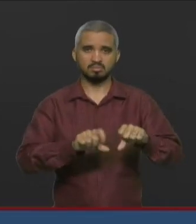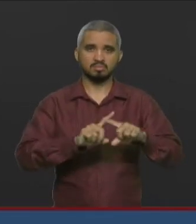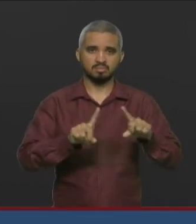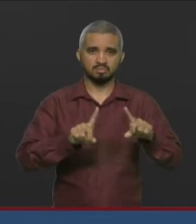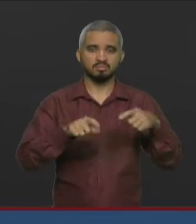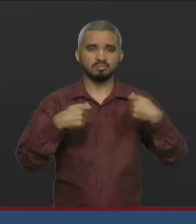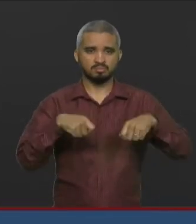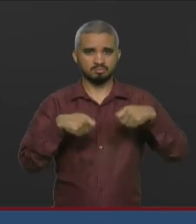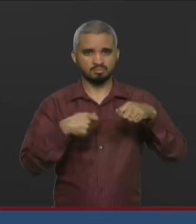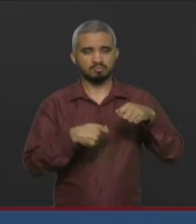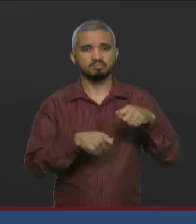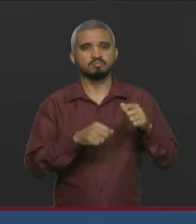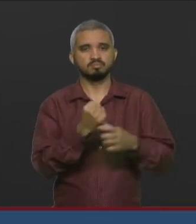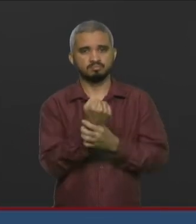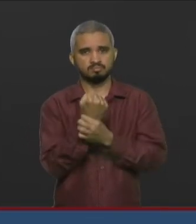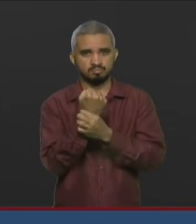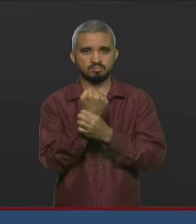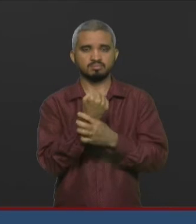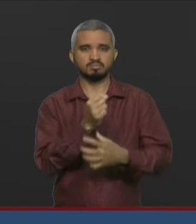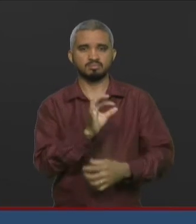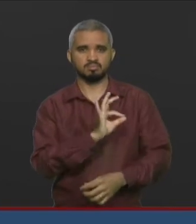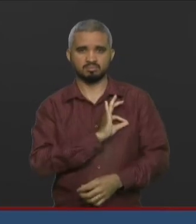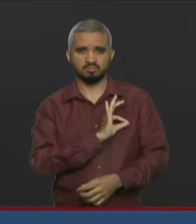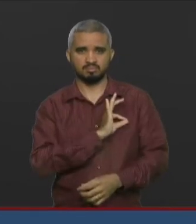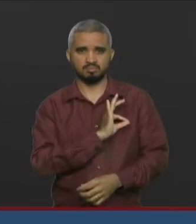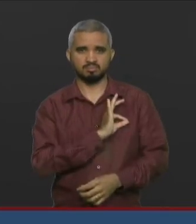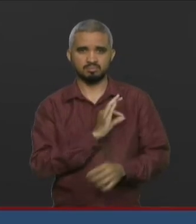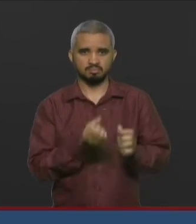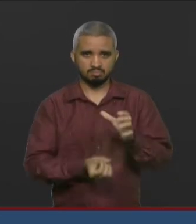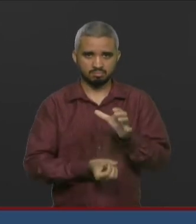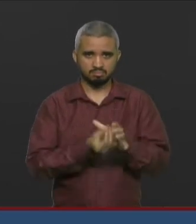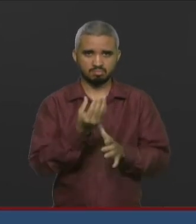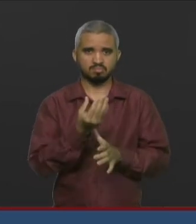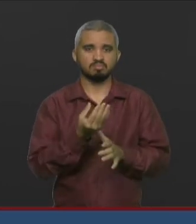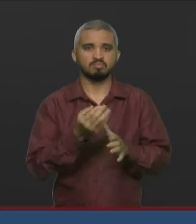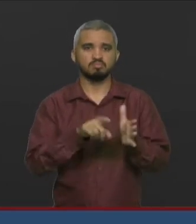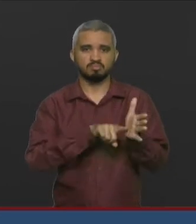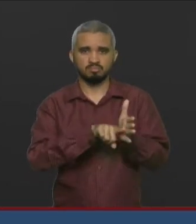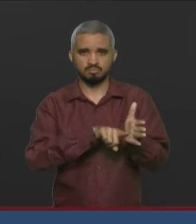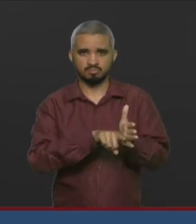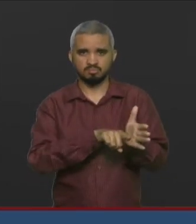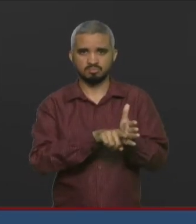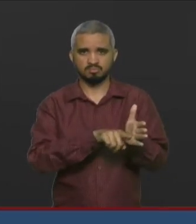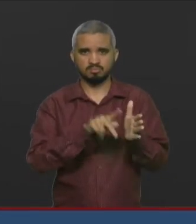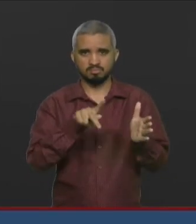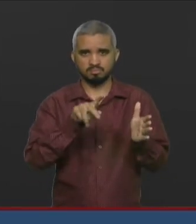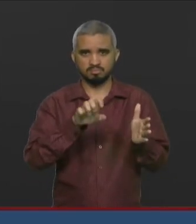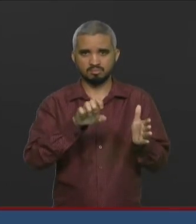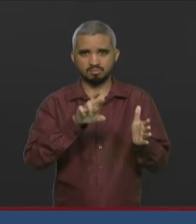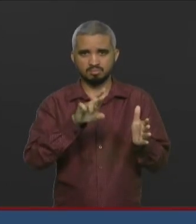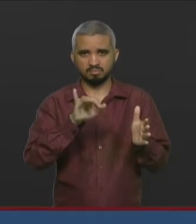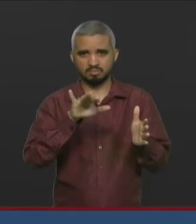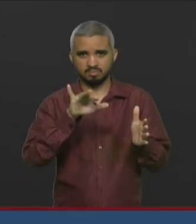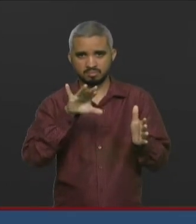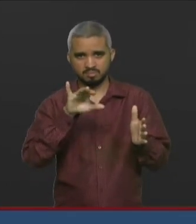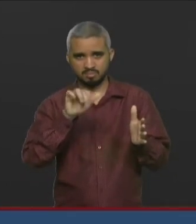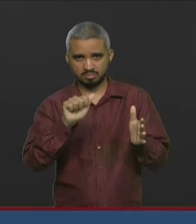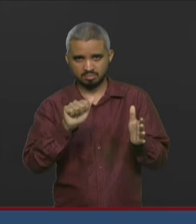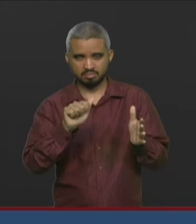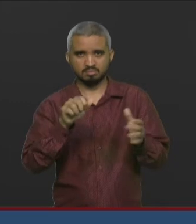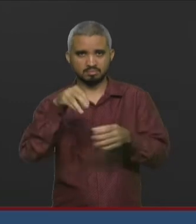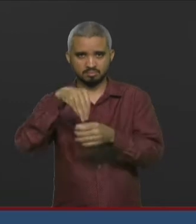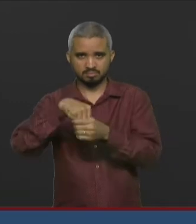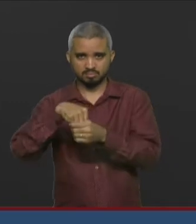polícia através da criação da perícia, de toda uma estrutura, inclusive dentro dos municípios do Maranhão, vai